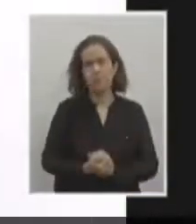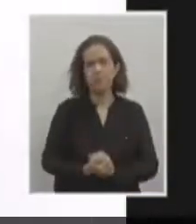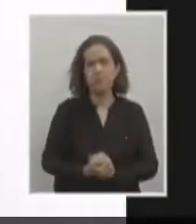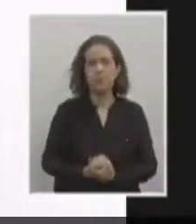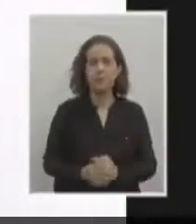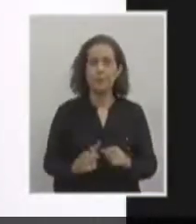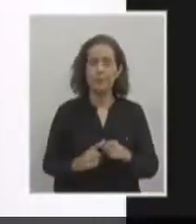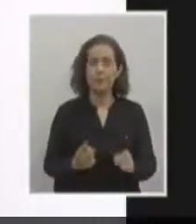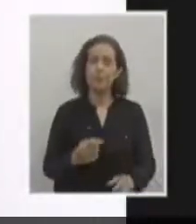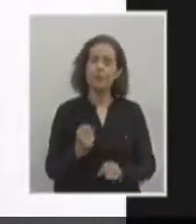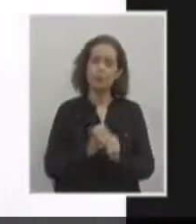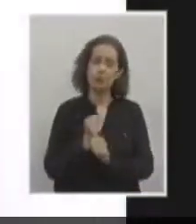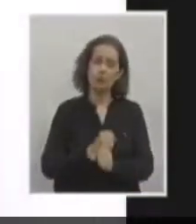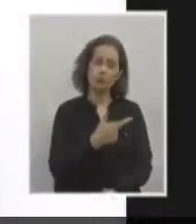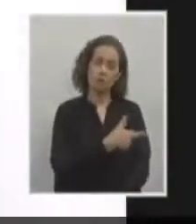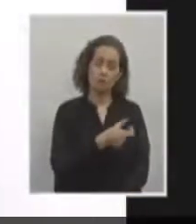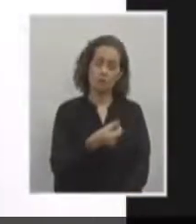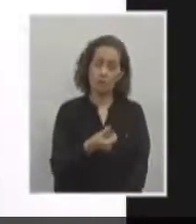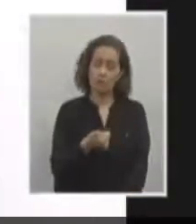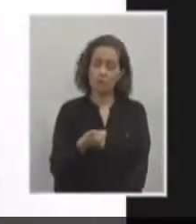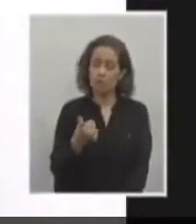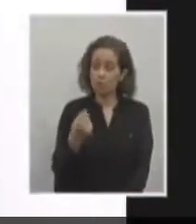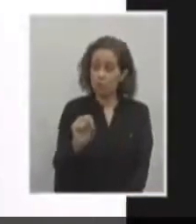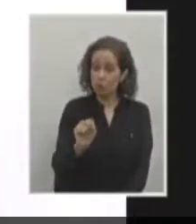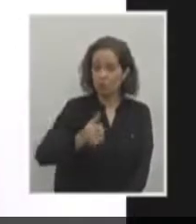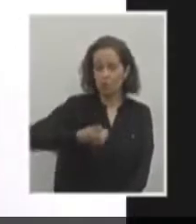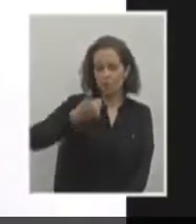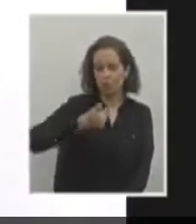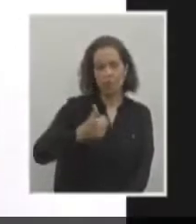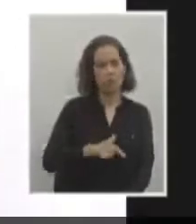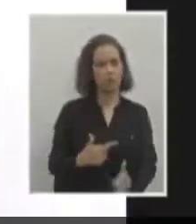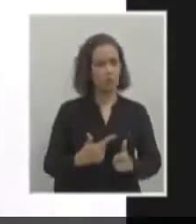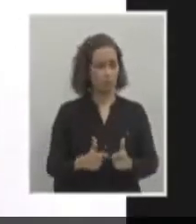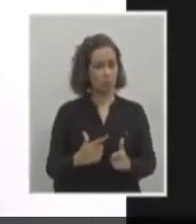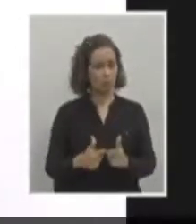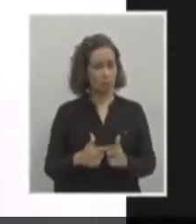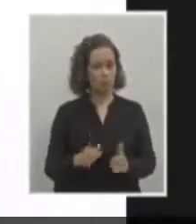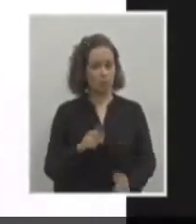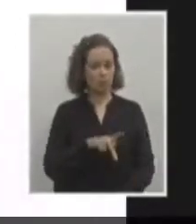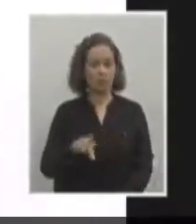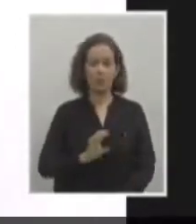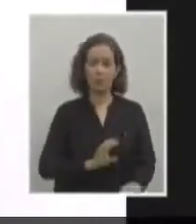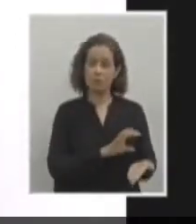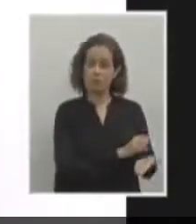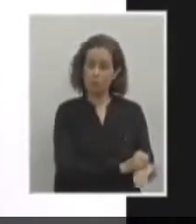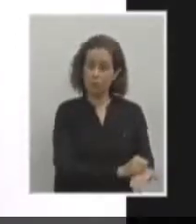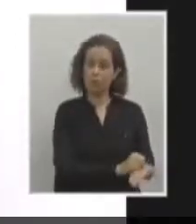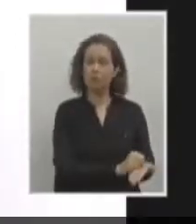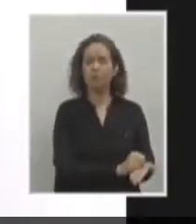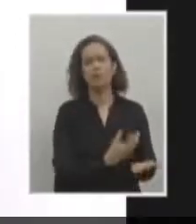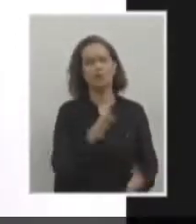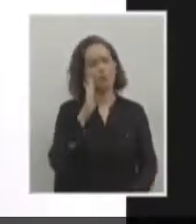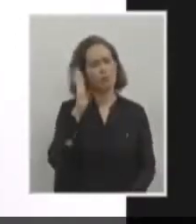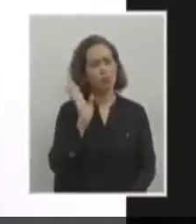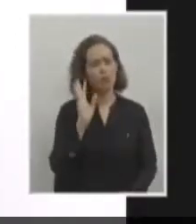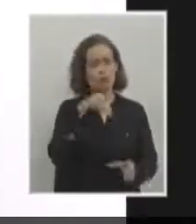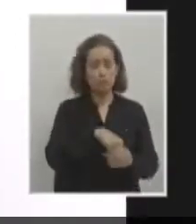de 2018, realmente, foi a primeira situação onde o professor efetivo, regente de aulas, pôde